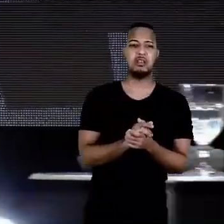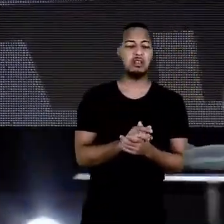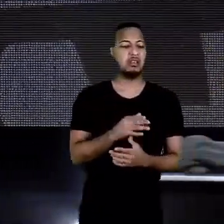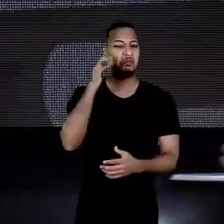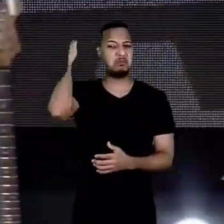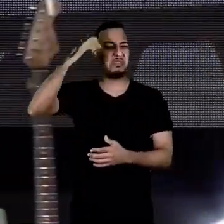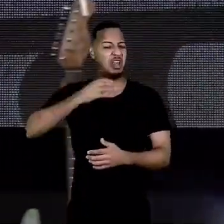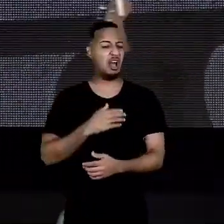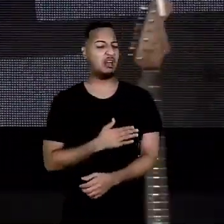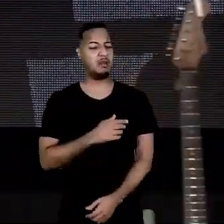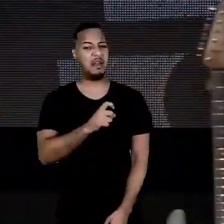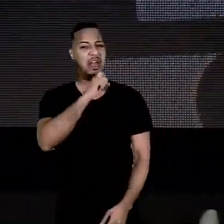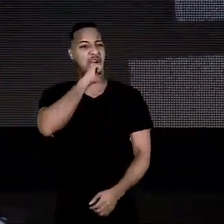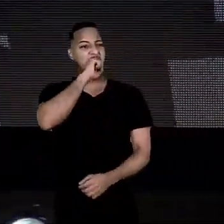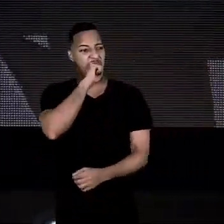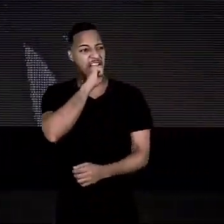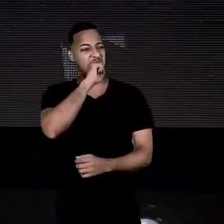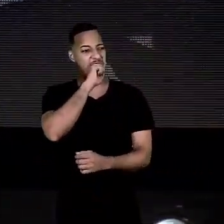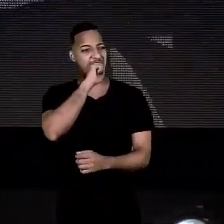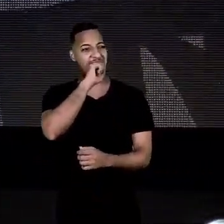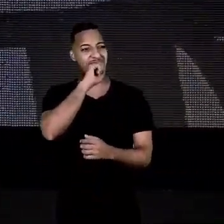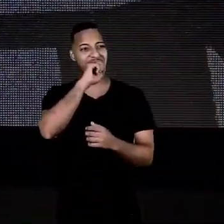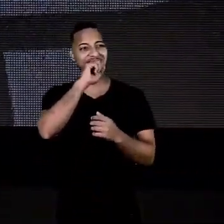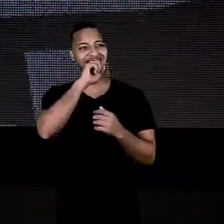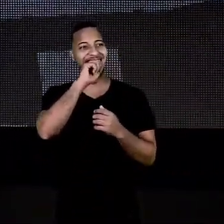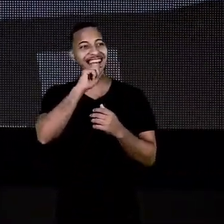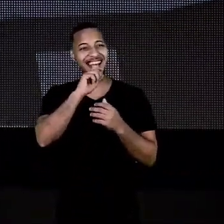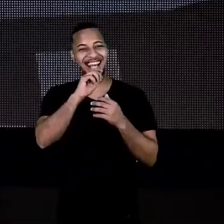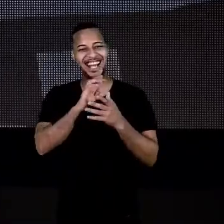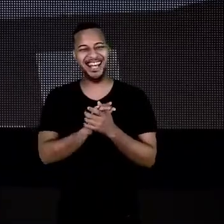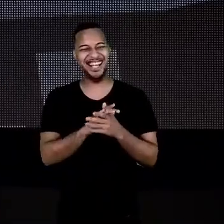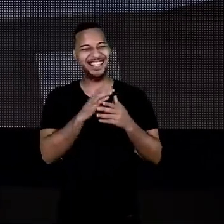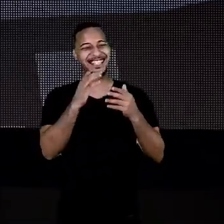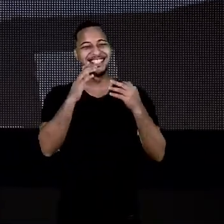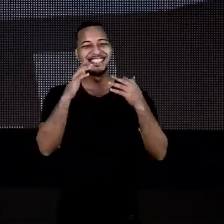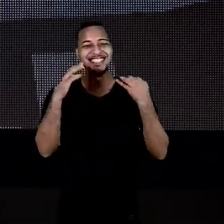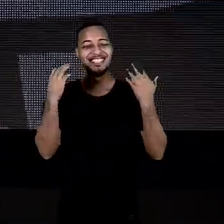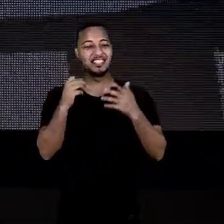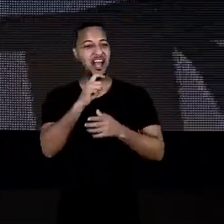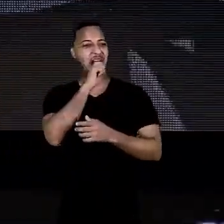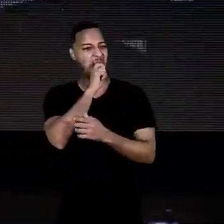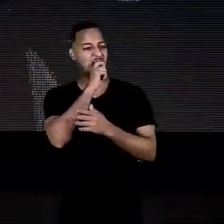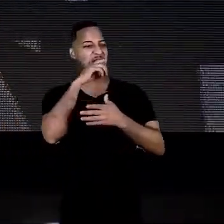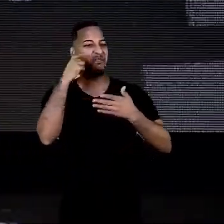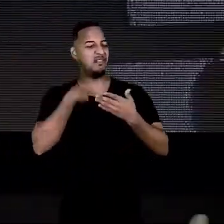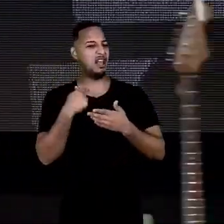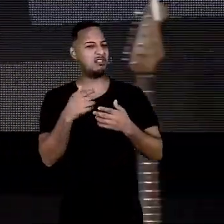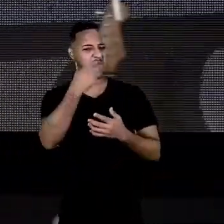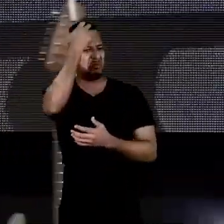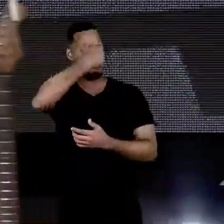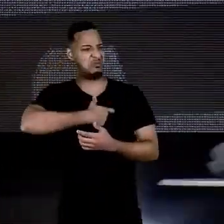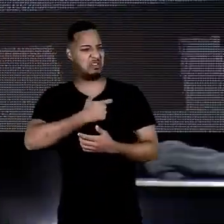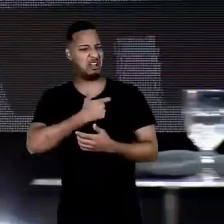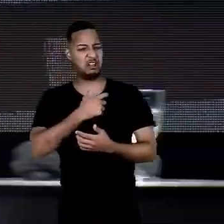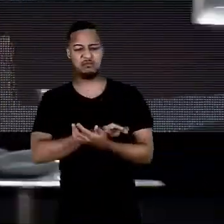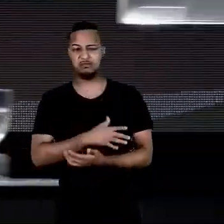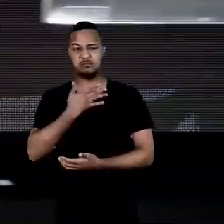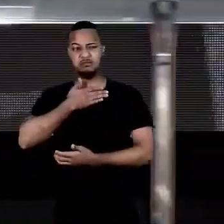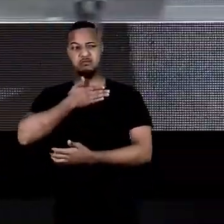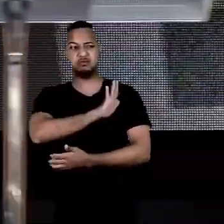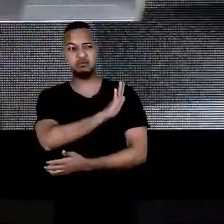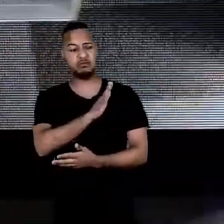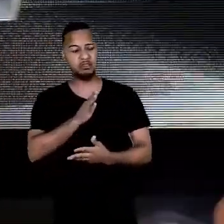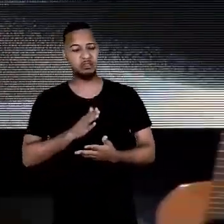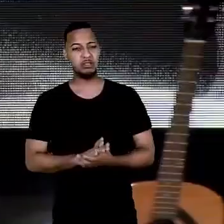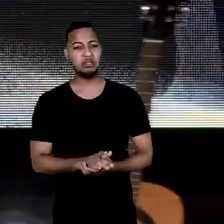inveja. Porque ele queria que Deus também aprovasse. Mas como Deus ia aprovar um caráter reprovado? Deus